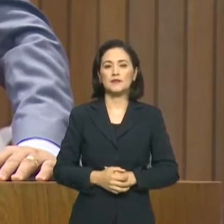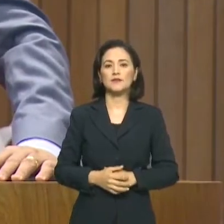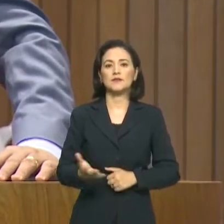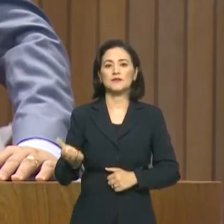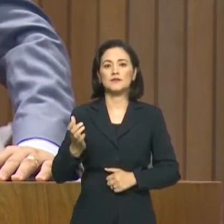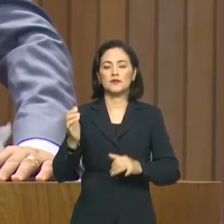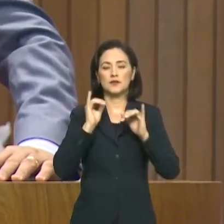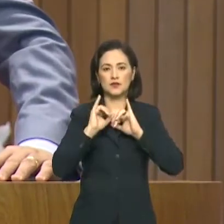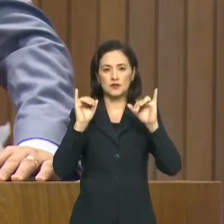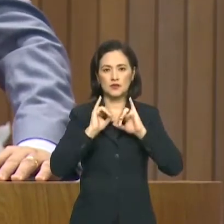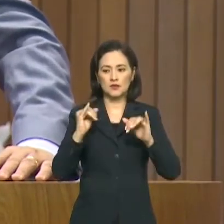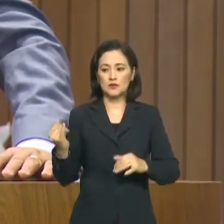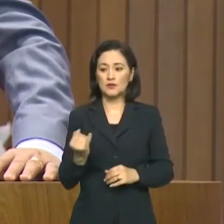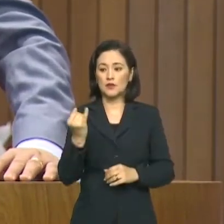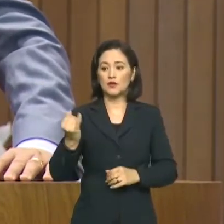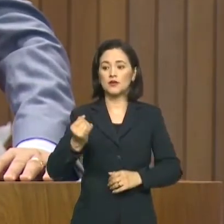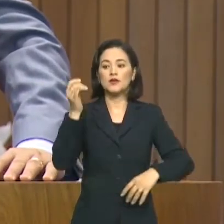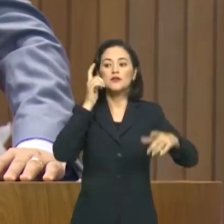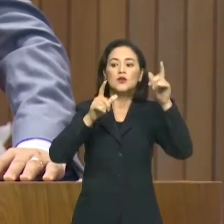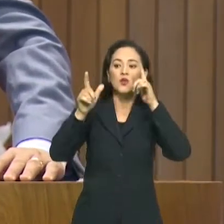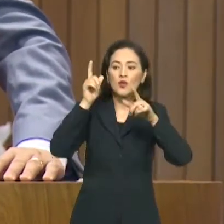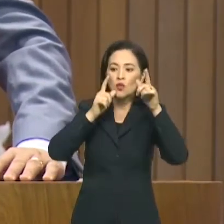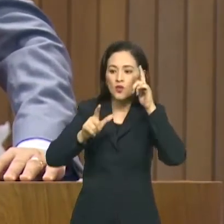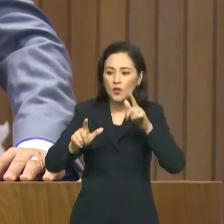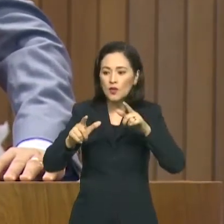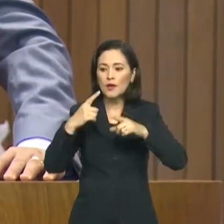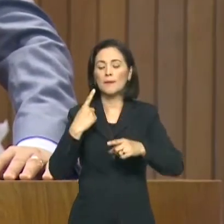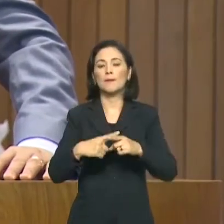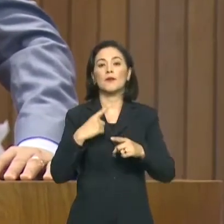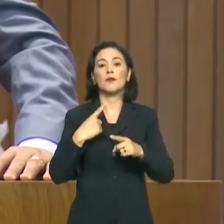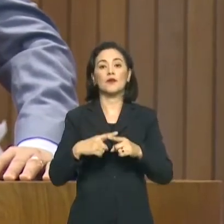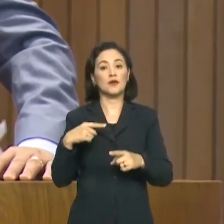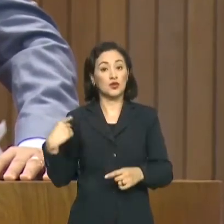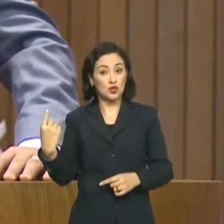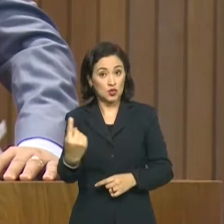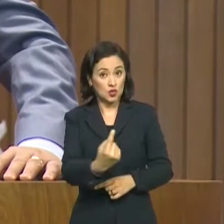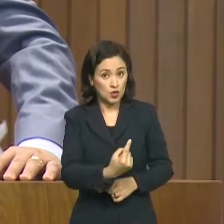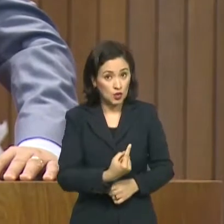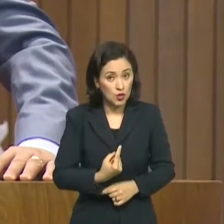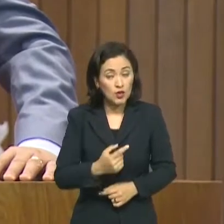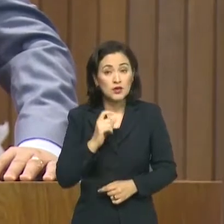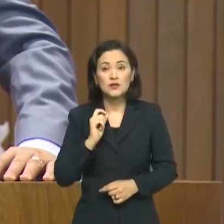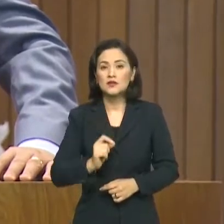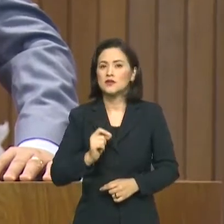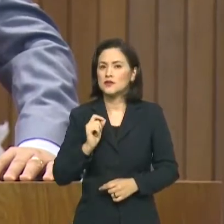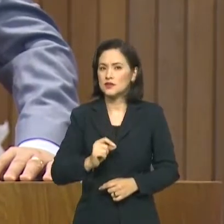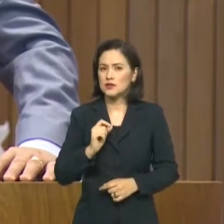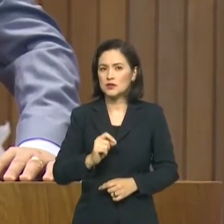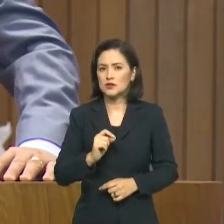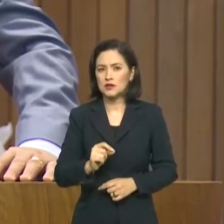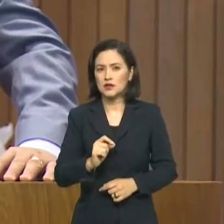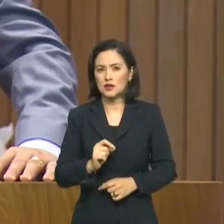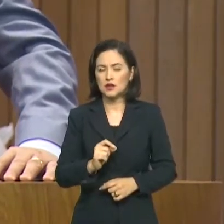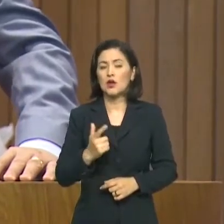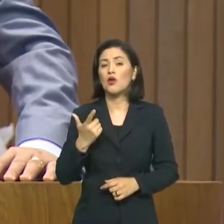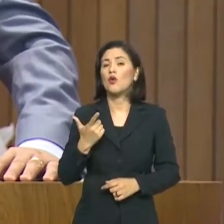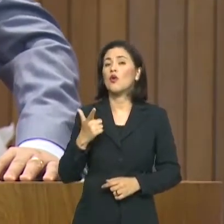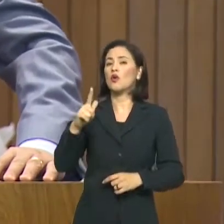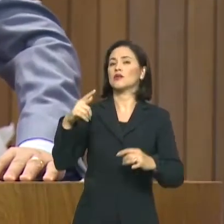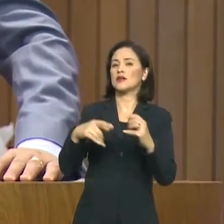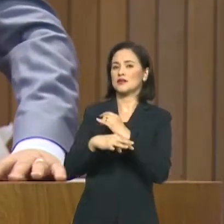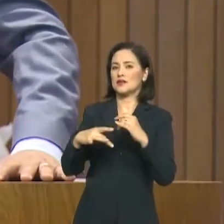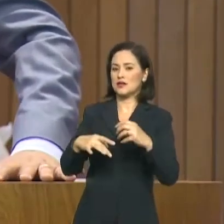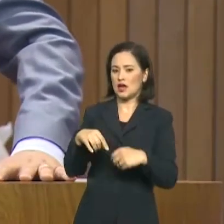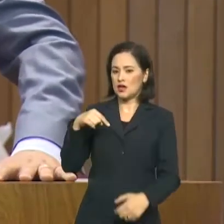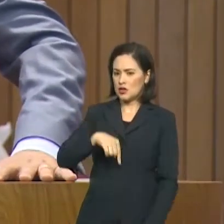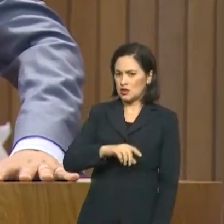deputada Valéria, porque nós, que não somos daqui de São Luís, às vezes todo